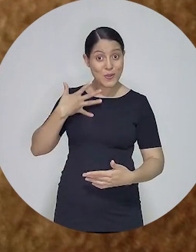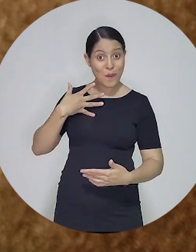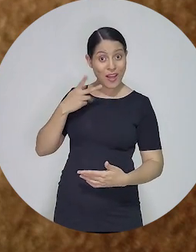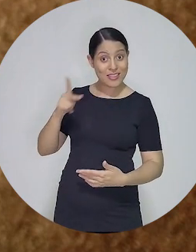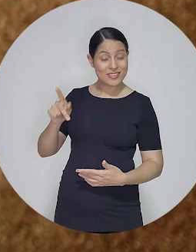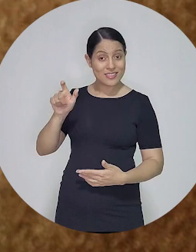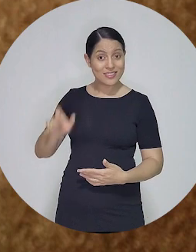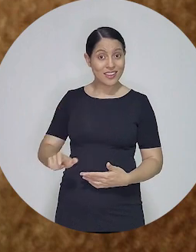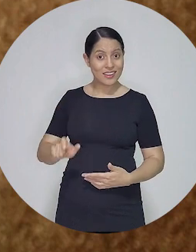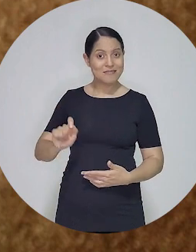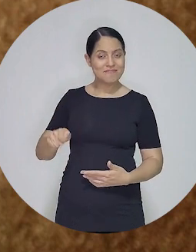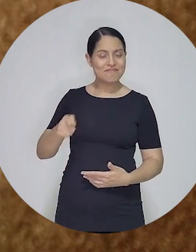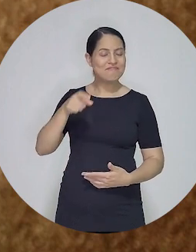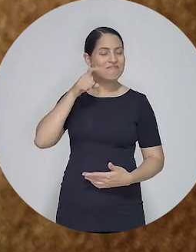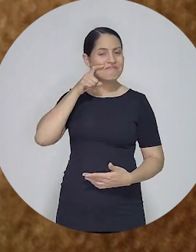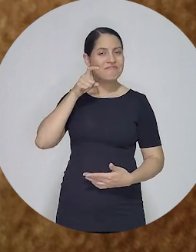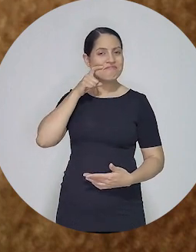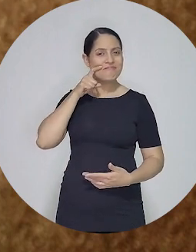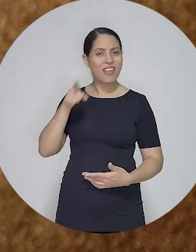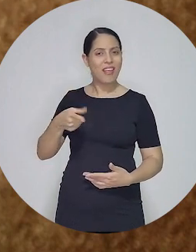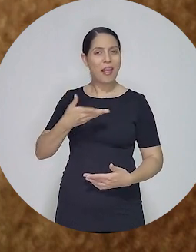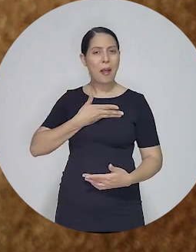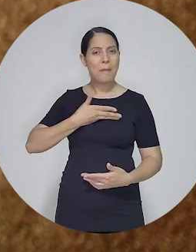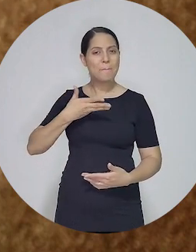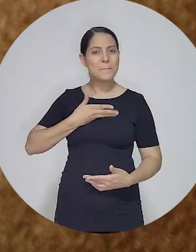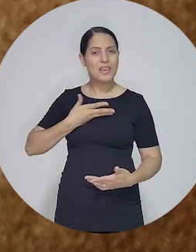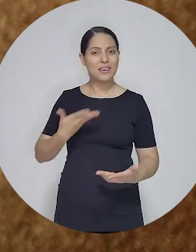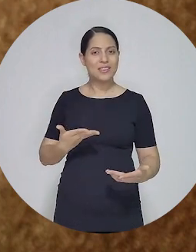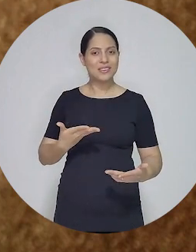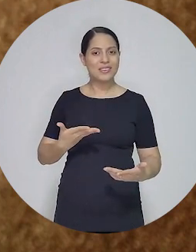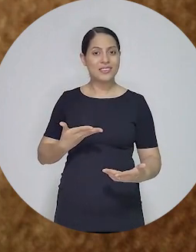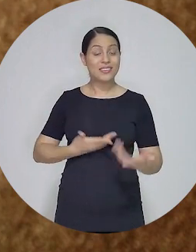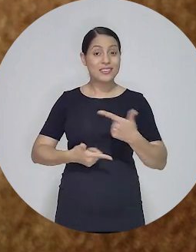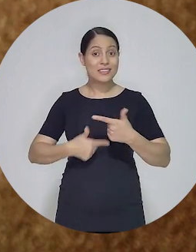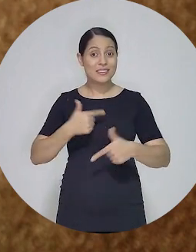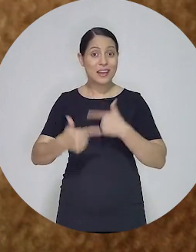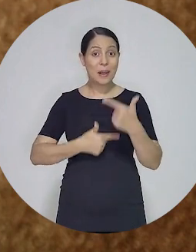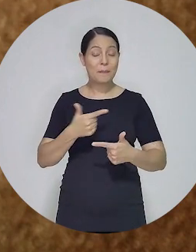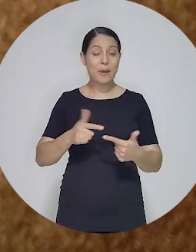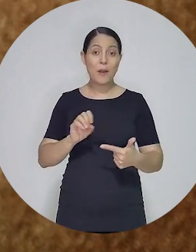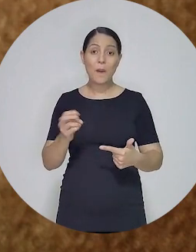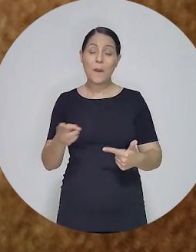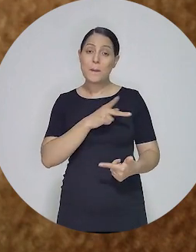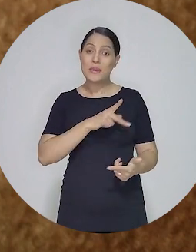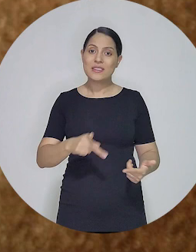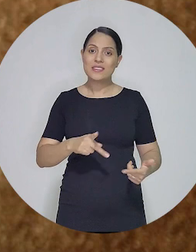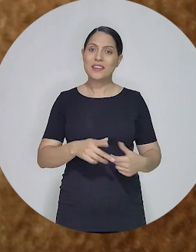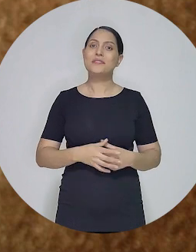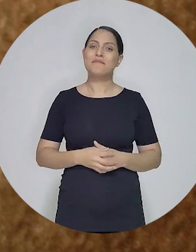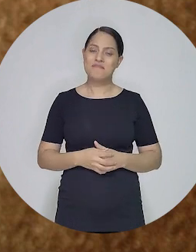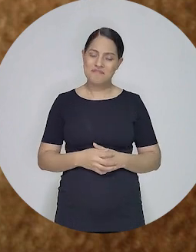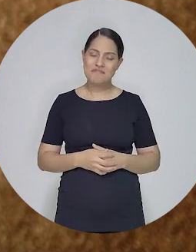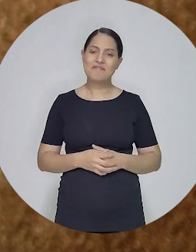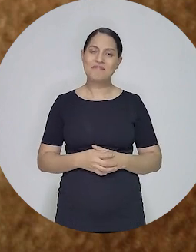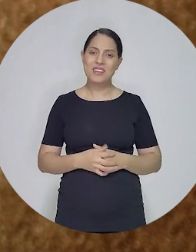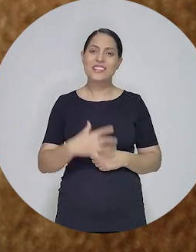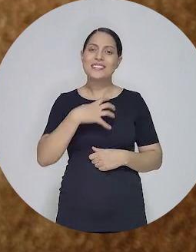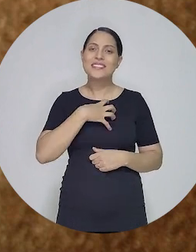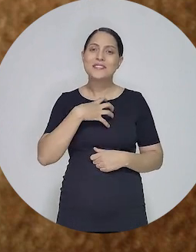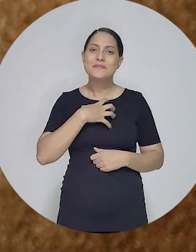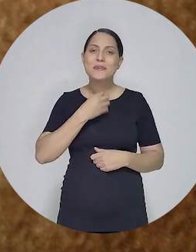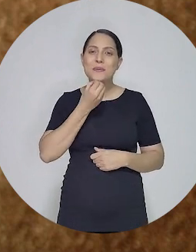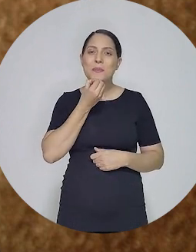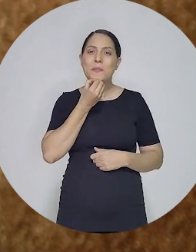orgulhar de um amigo, de um colega de trabalho ou de um presidente. Que vai encher todo mundo